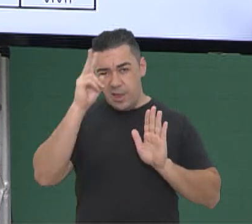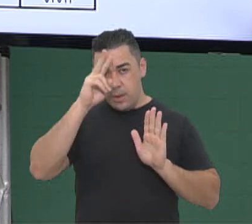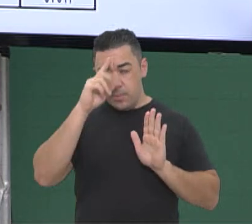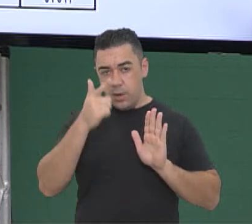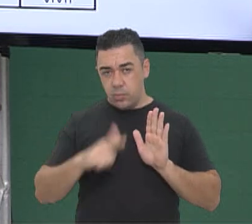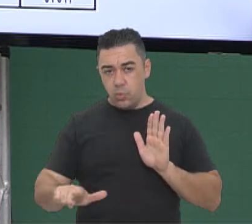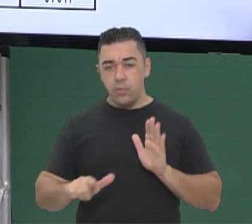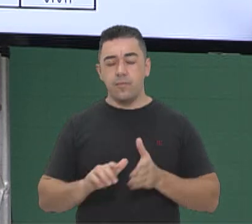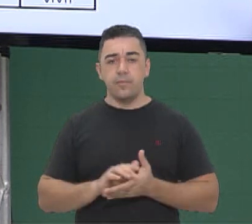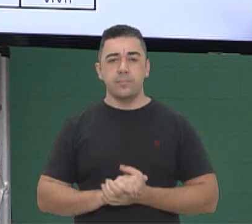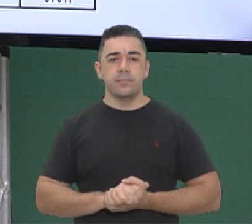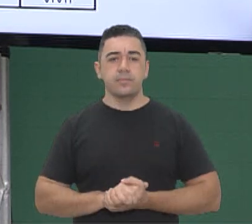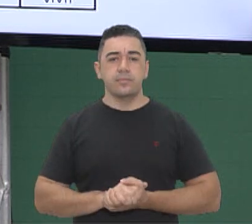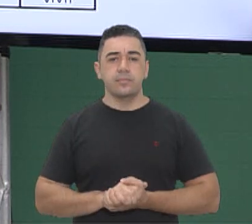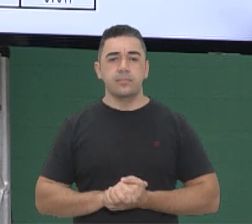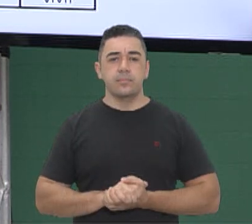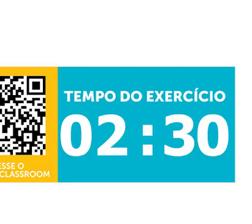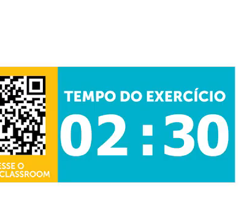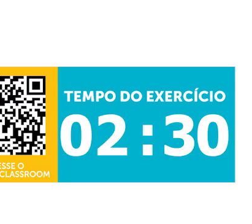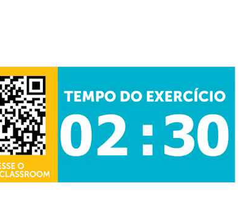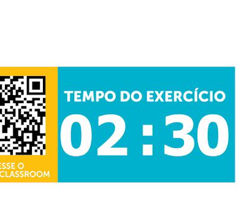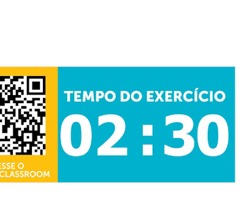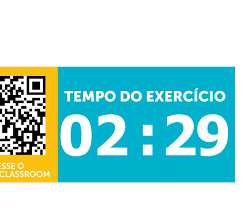uns minutinhos para isso.